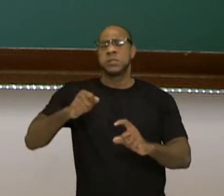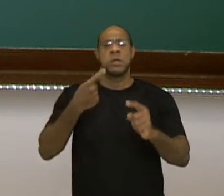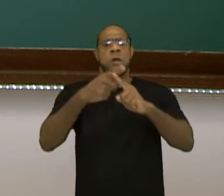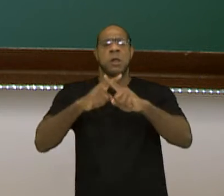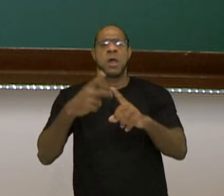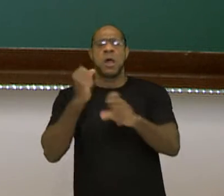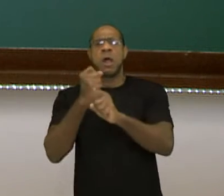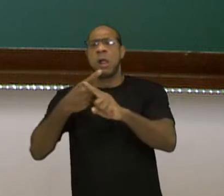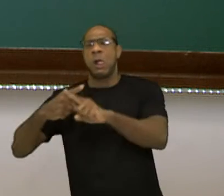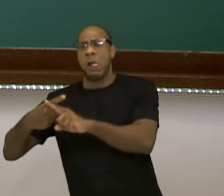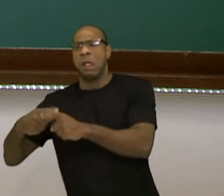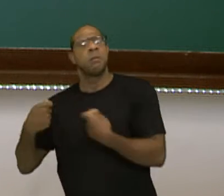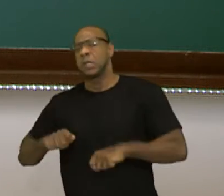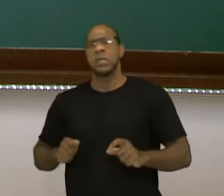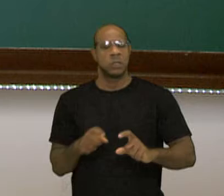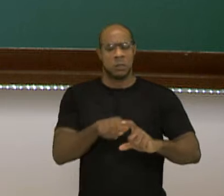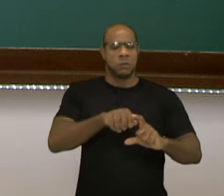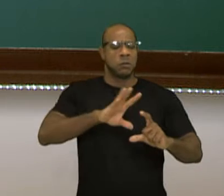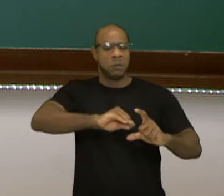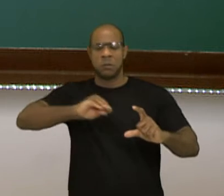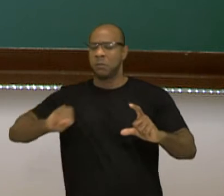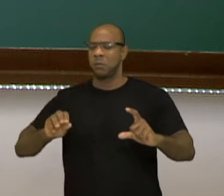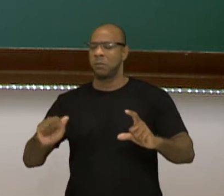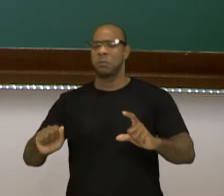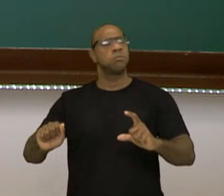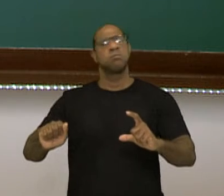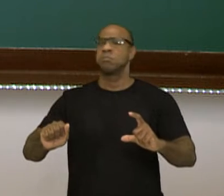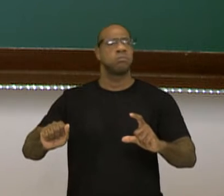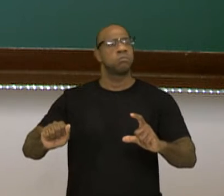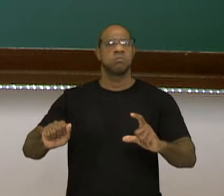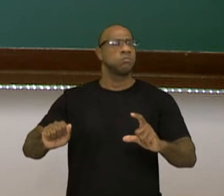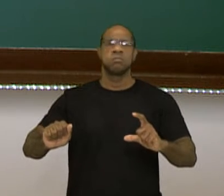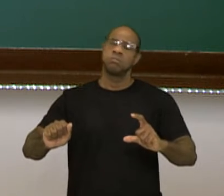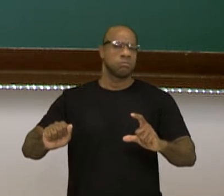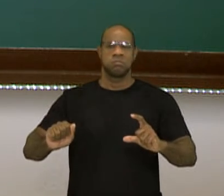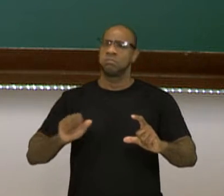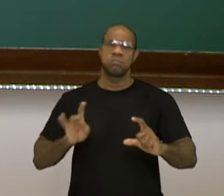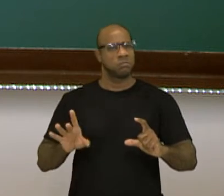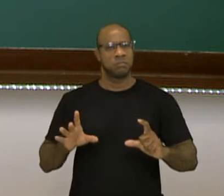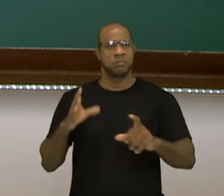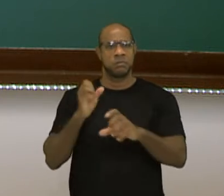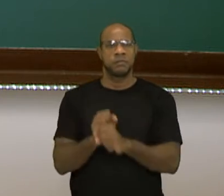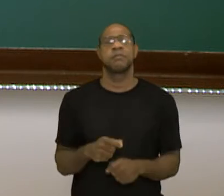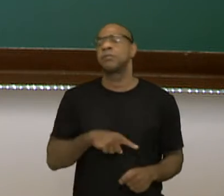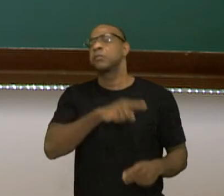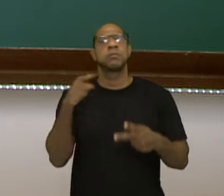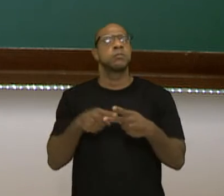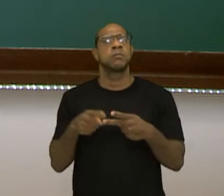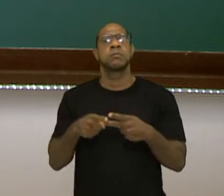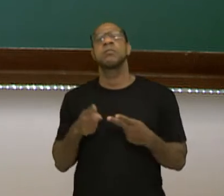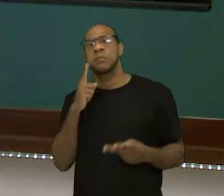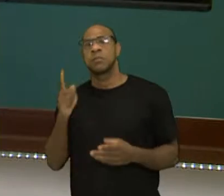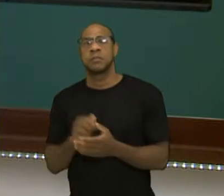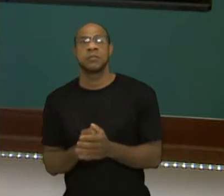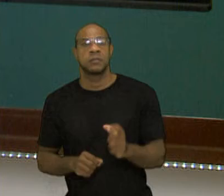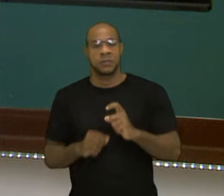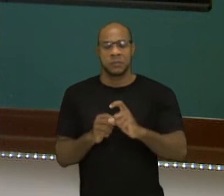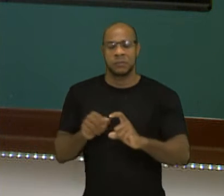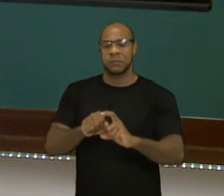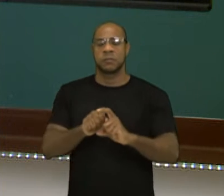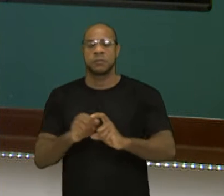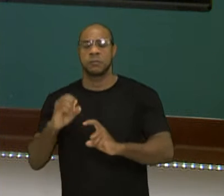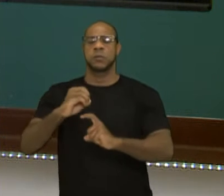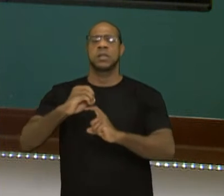pensar. Coloco ali, repito o valor que está na base e está calculado. Qual outra mais? Expoente